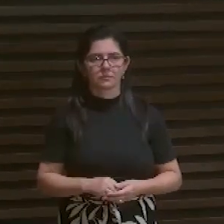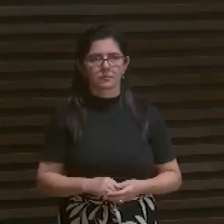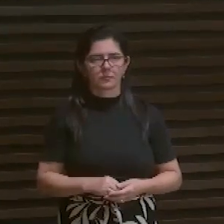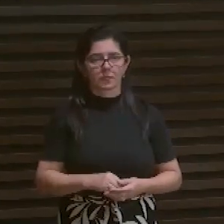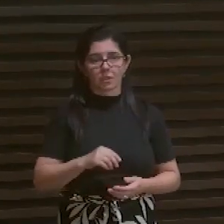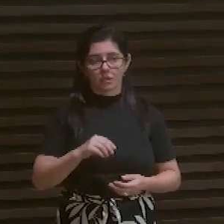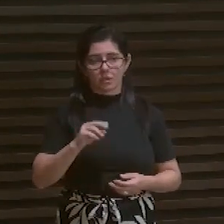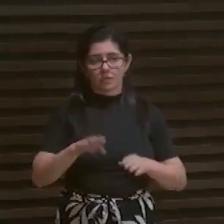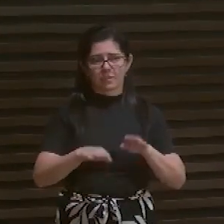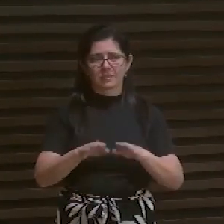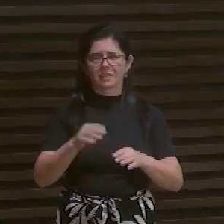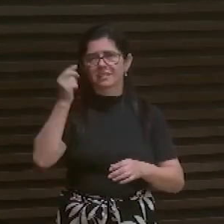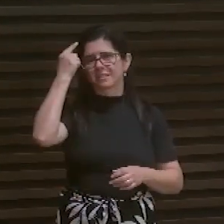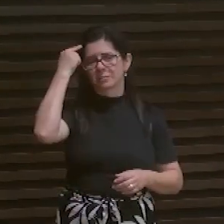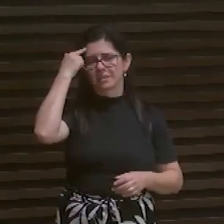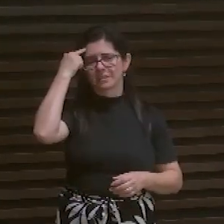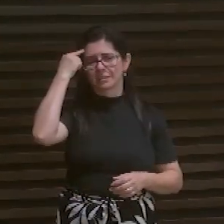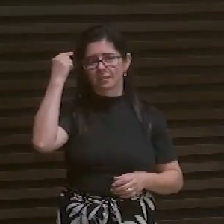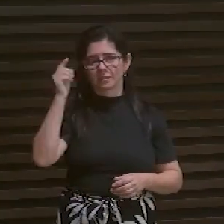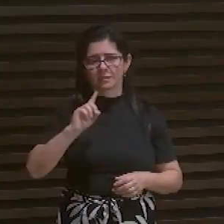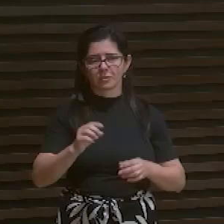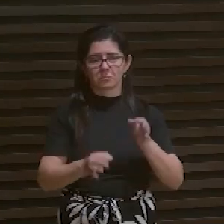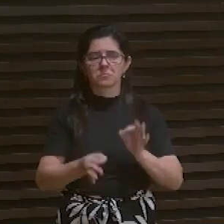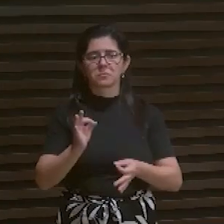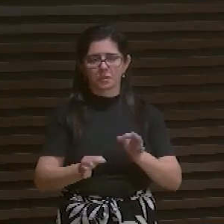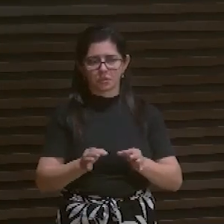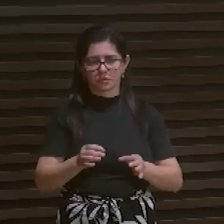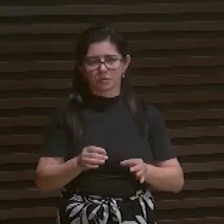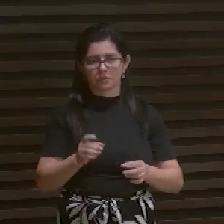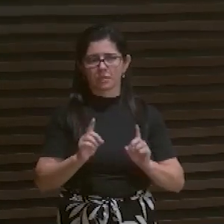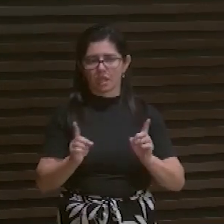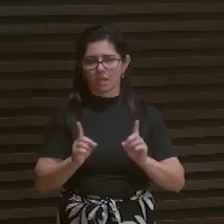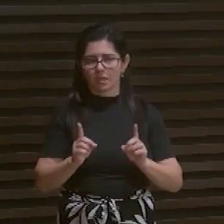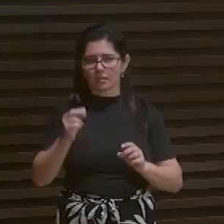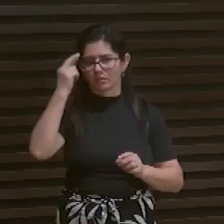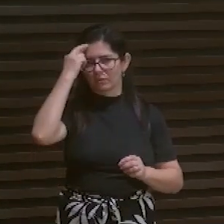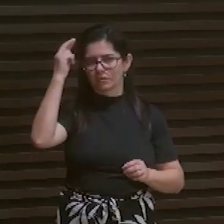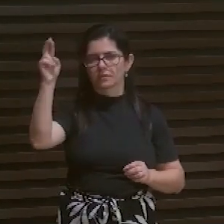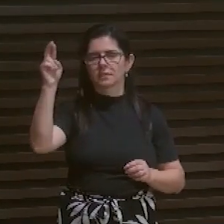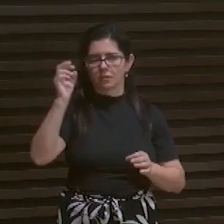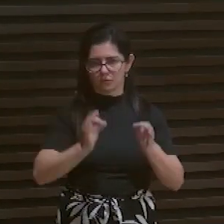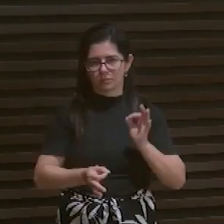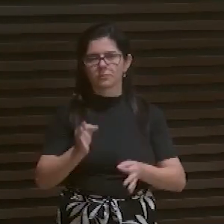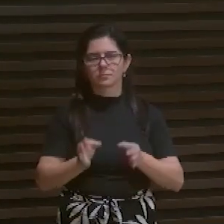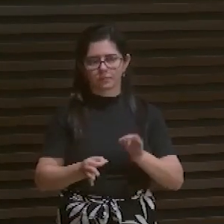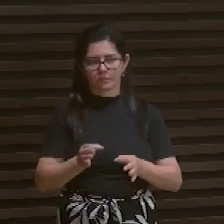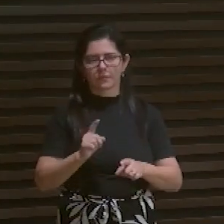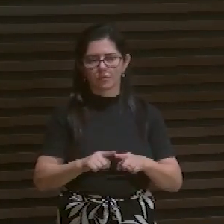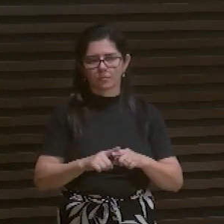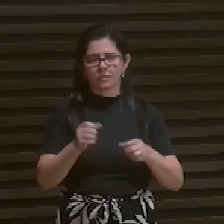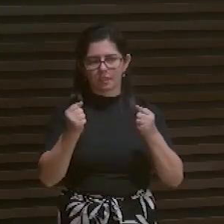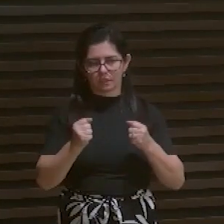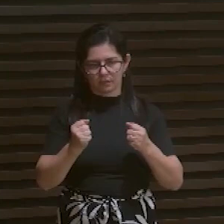meu Deus, que injustiça. Não, o Senhor foi justo. Ele falou como a arca deveria ser carregada. Ele falou como a arca